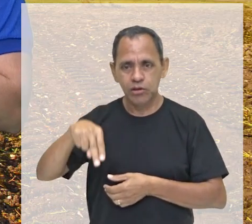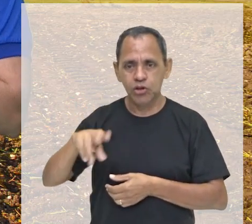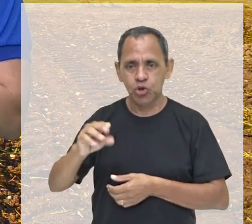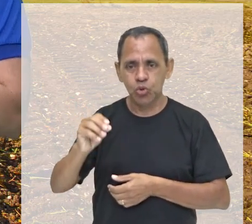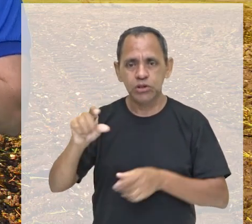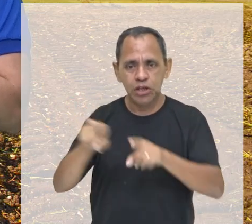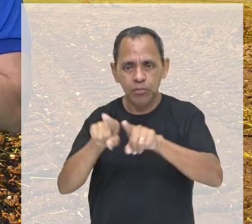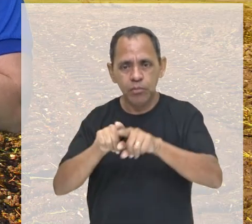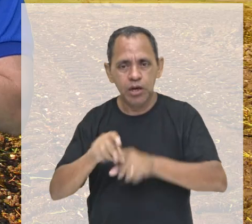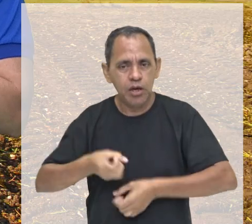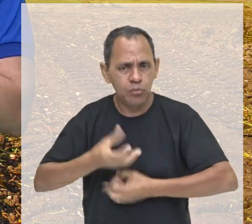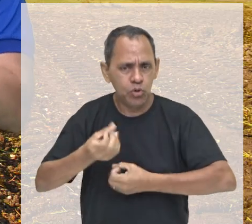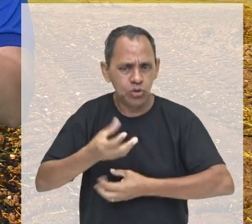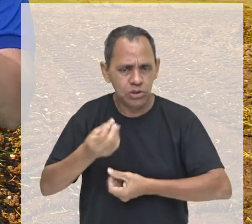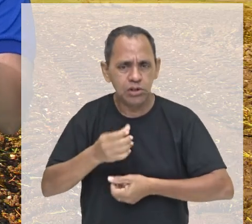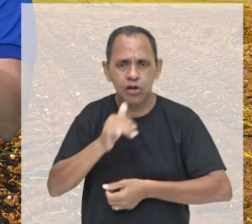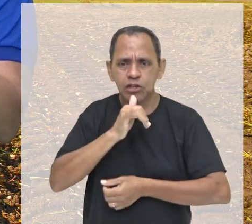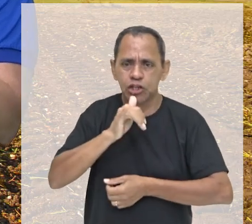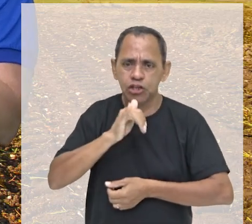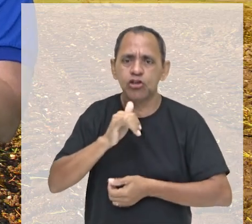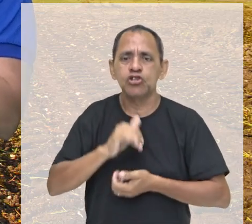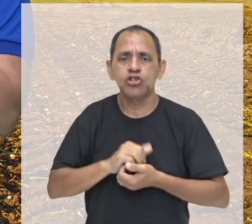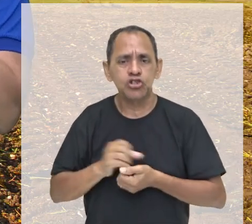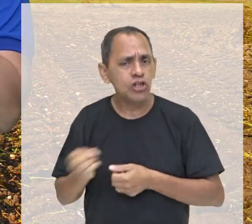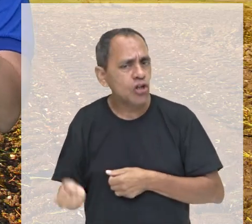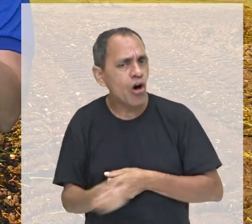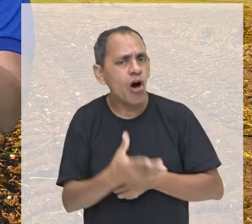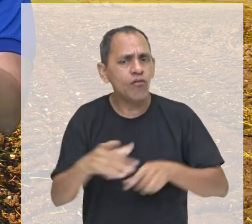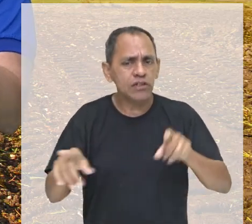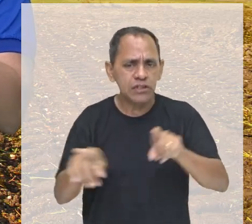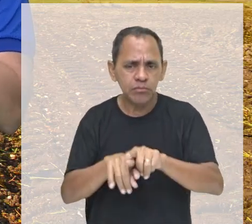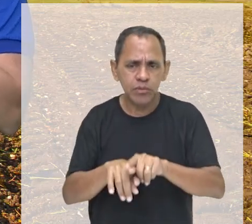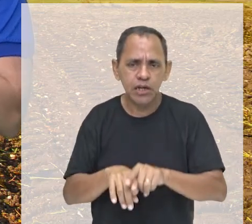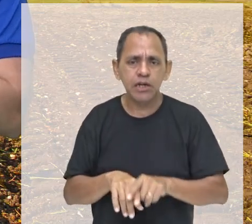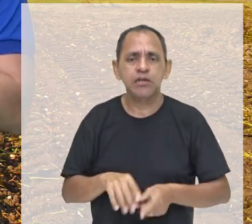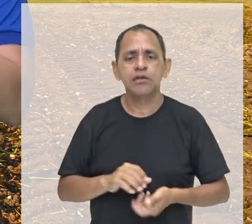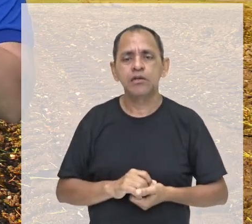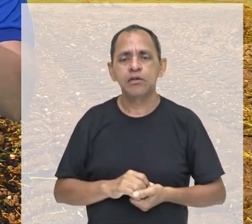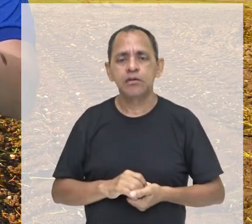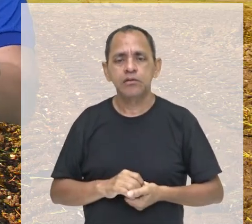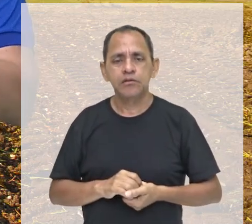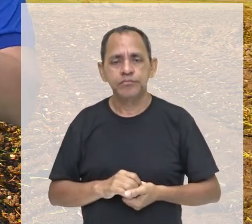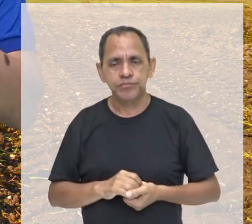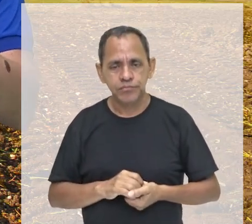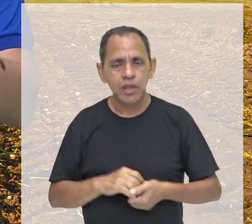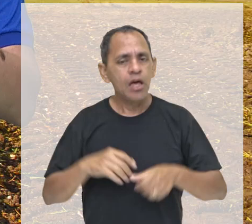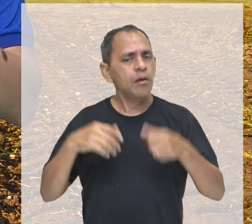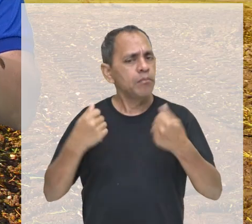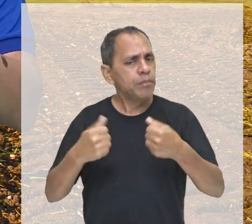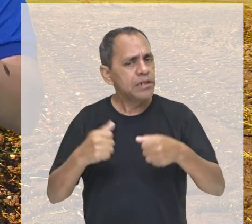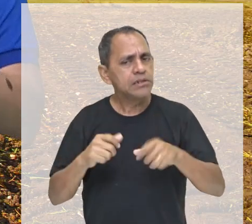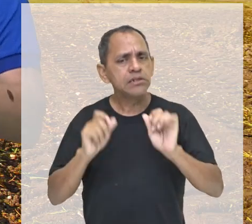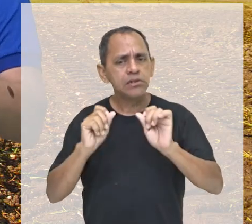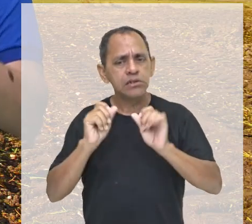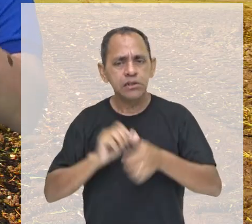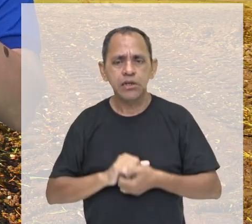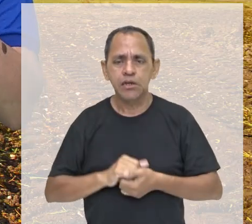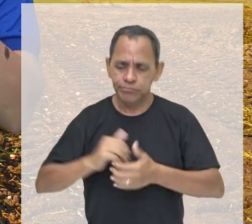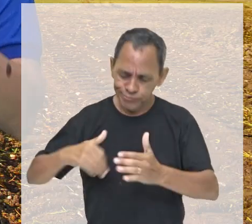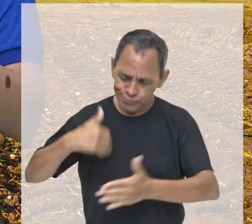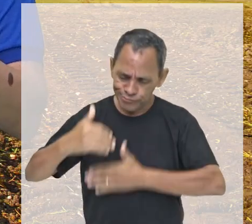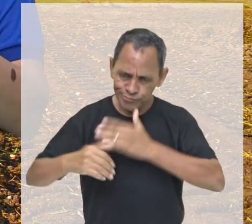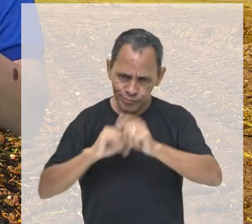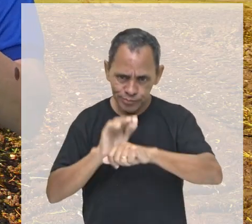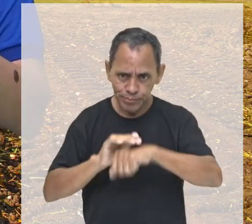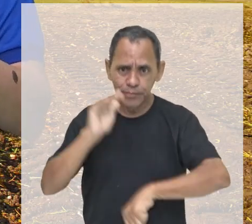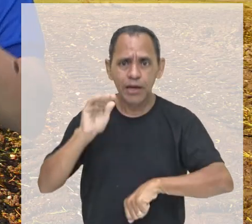energia renovável, né, para manter aquela área, para não degradar aquela área e desenvolver cada vez mais. Então,